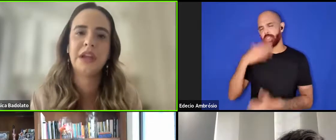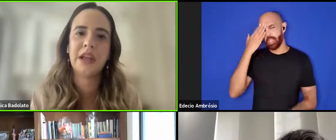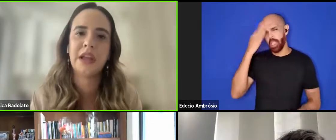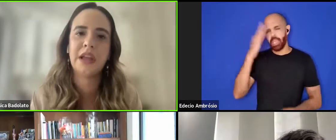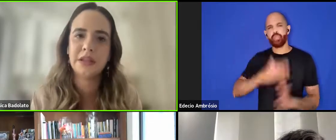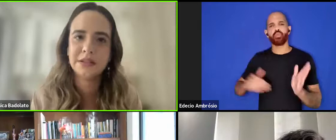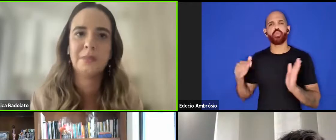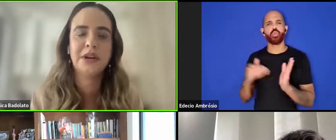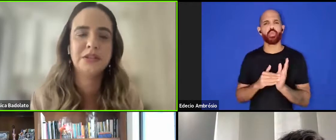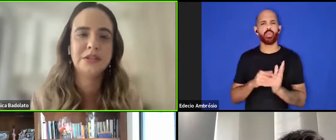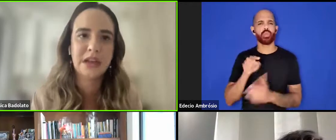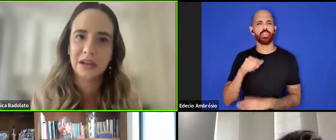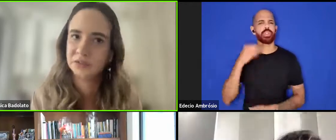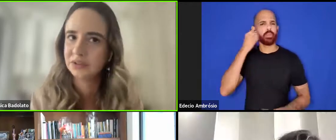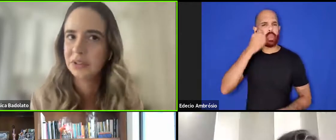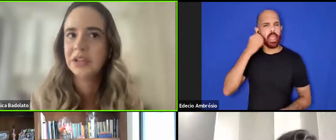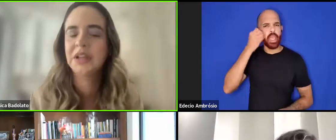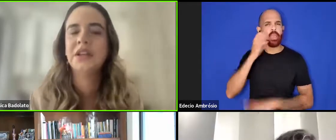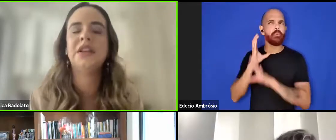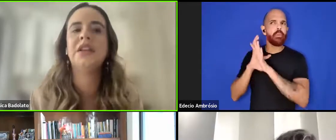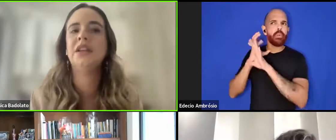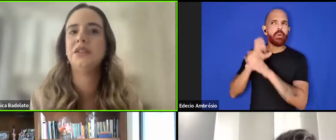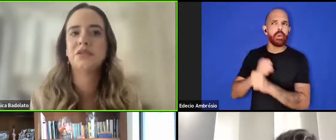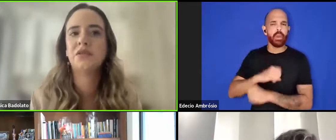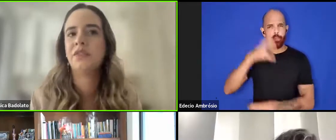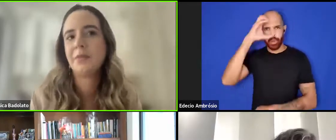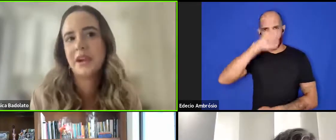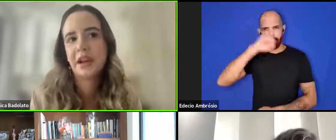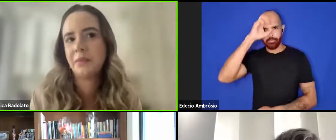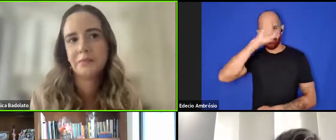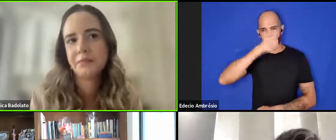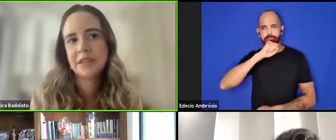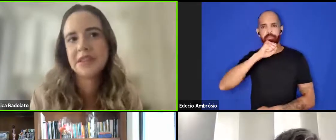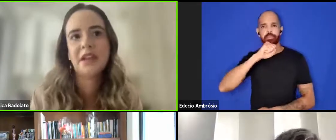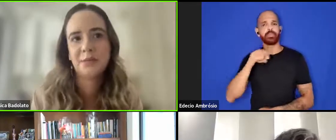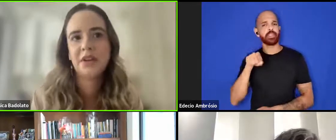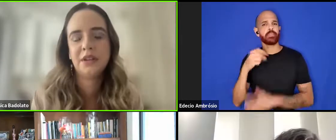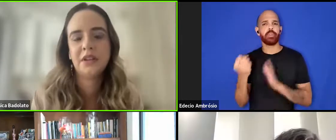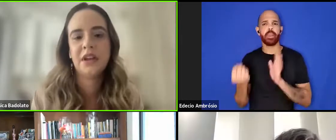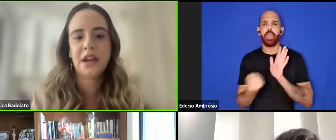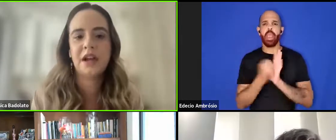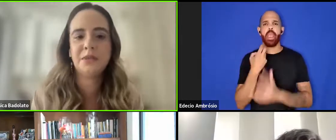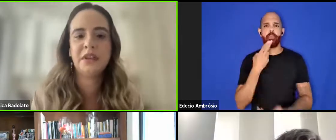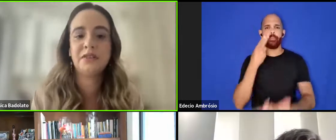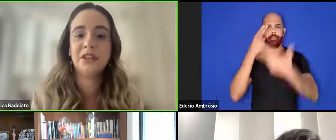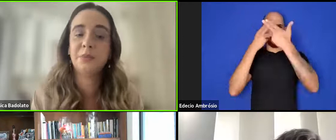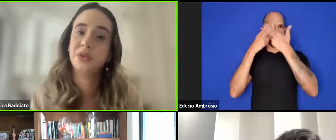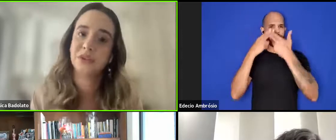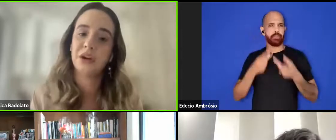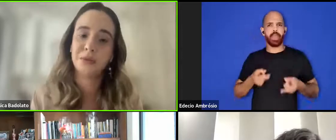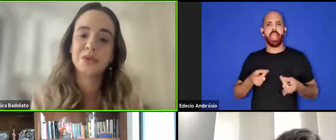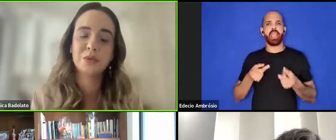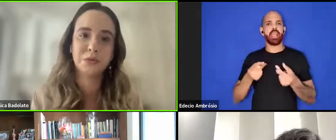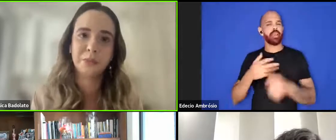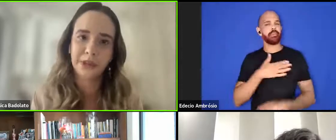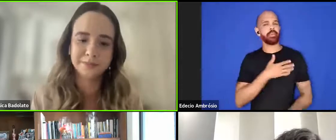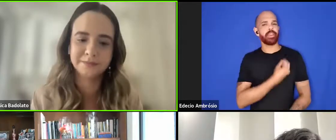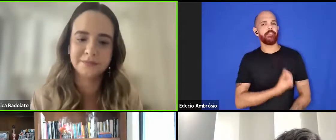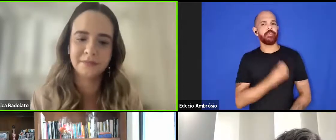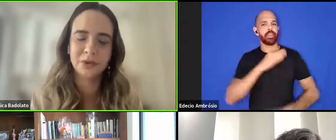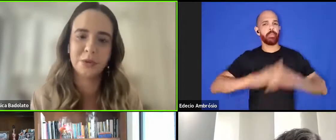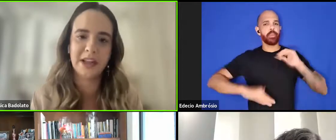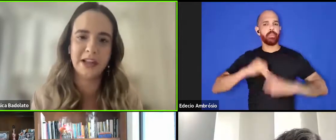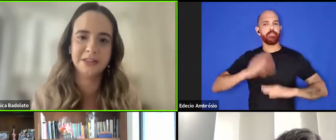de experiência, aprendizado, e isso vai marcar para sempre a minha vida profissional e pessoal